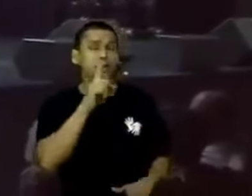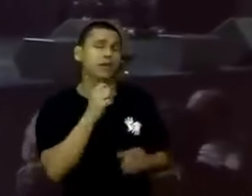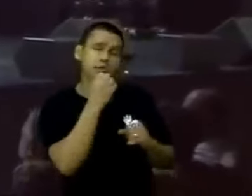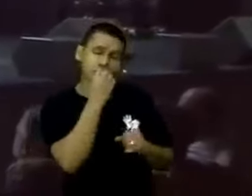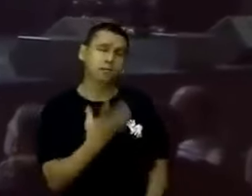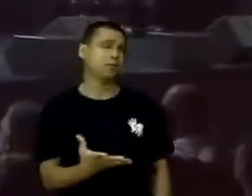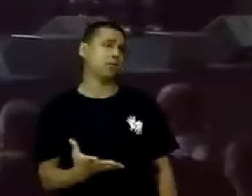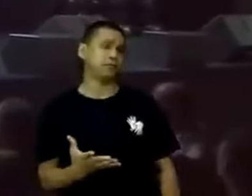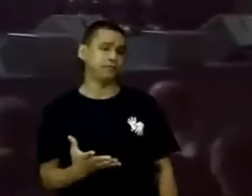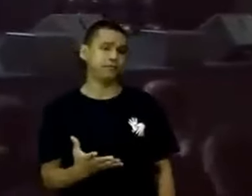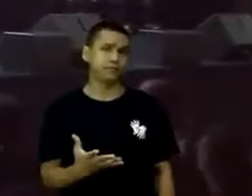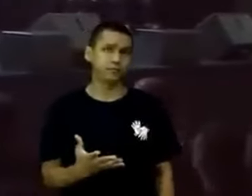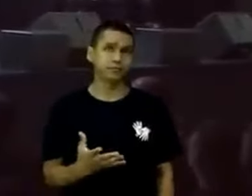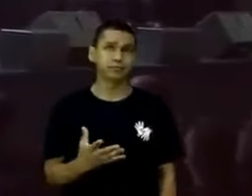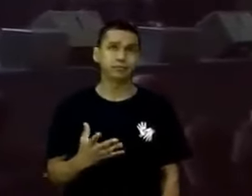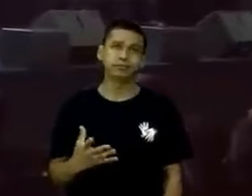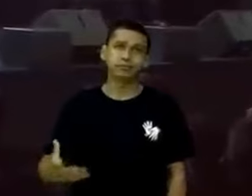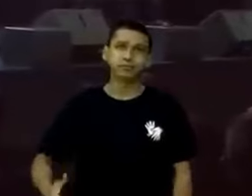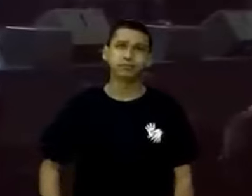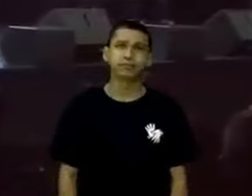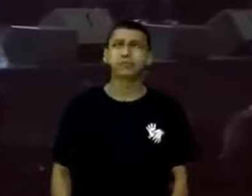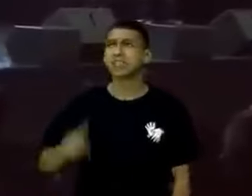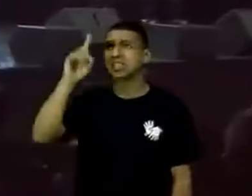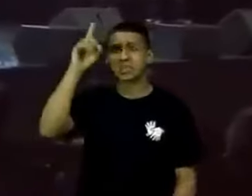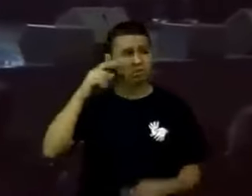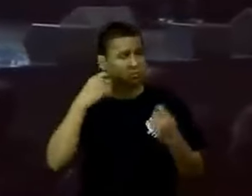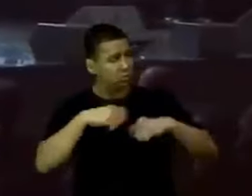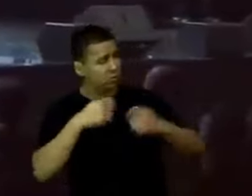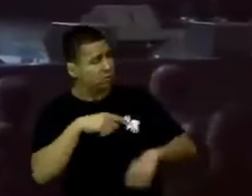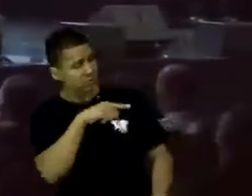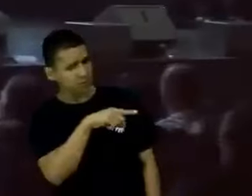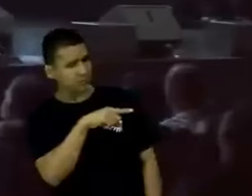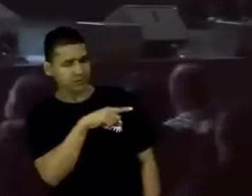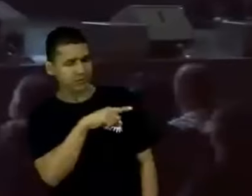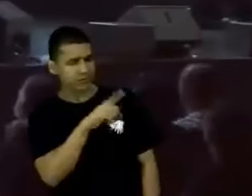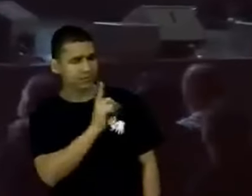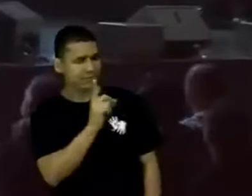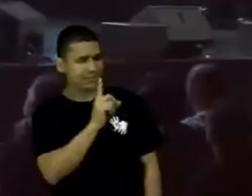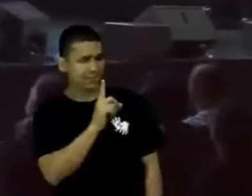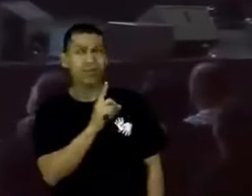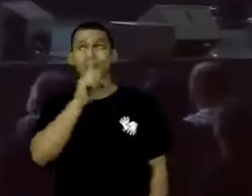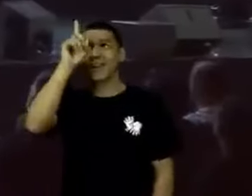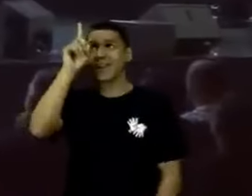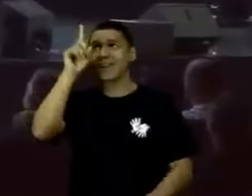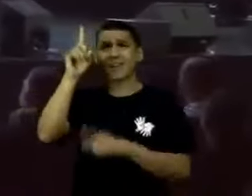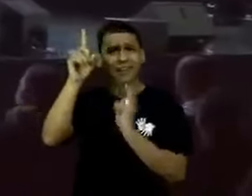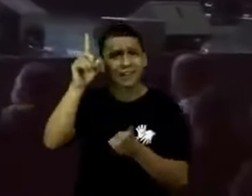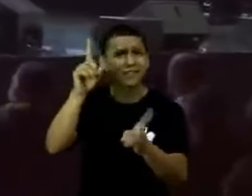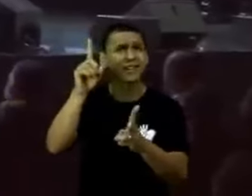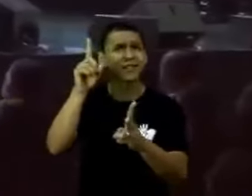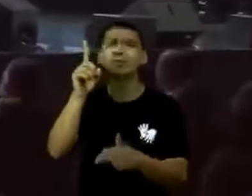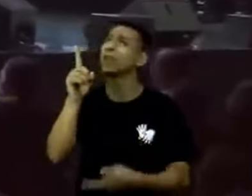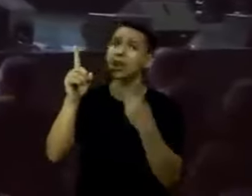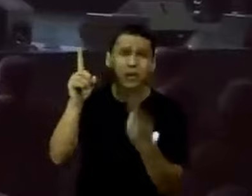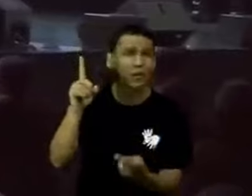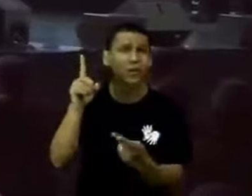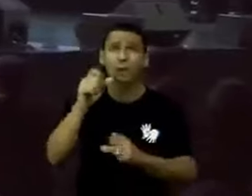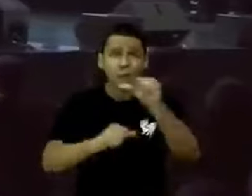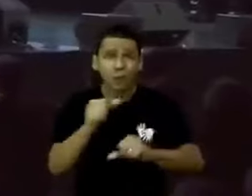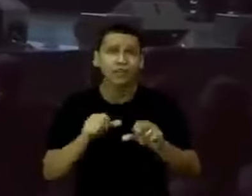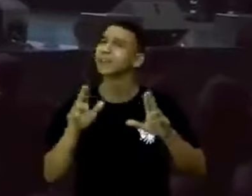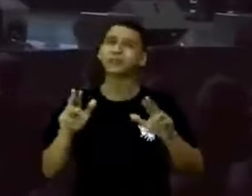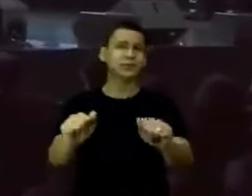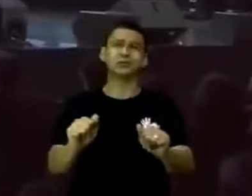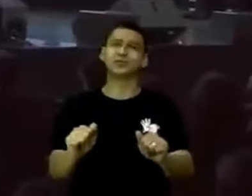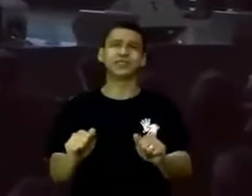é realizado, filho. Deus não precisa que tu ande no caminho dele para ele ser realizado, ele já é Deus. Quando ele diz vai lá, ele quer